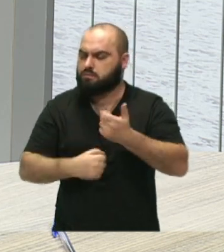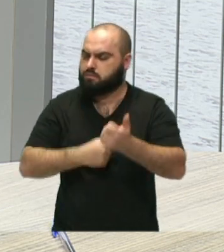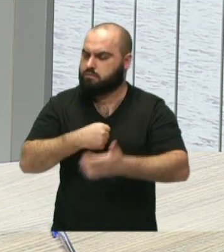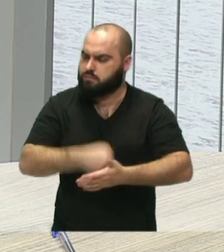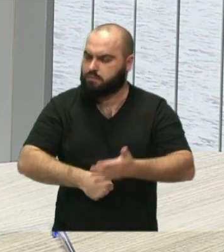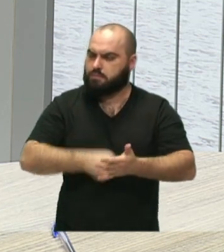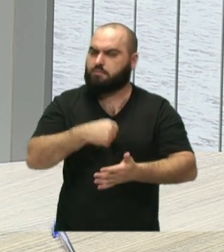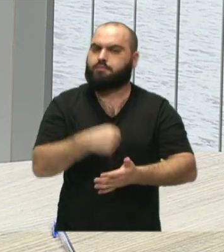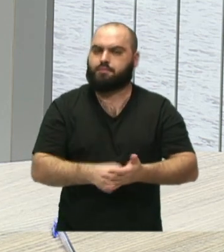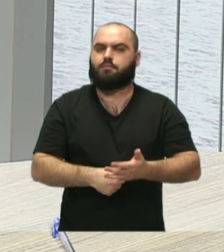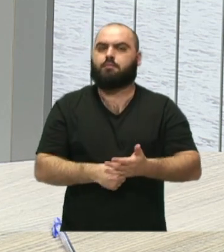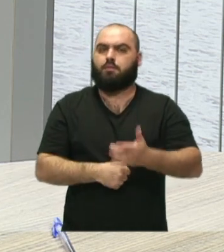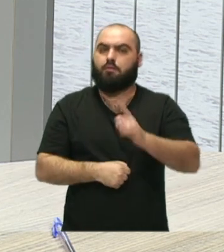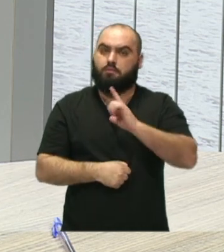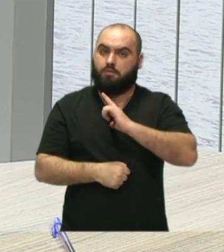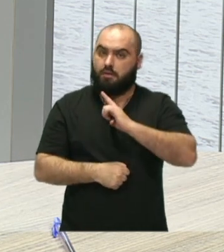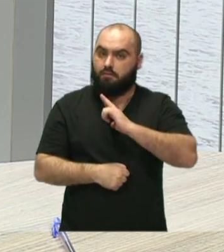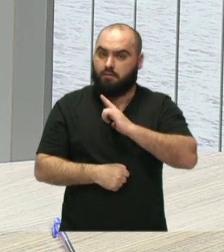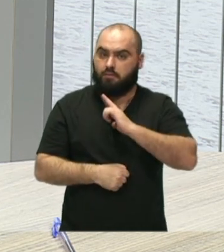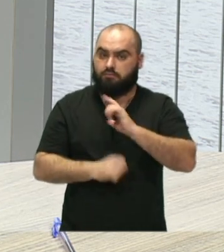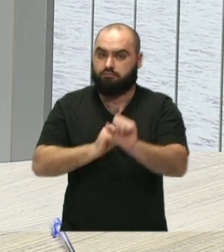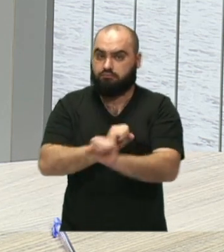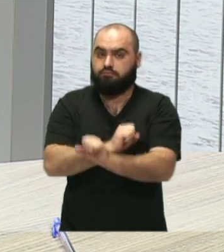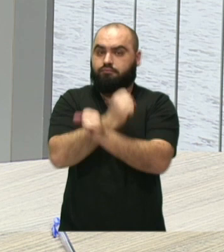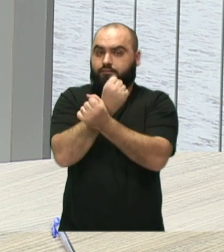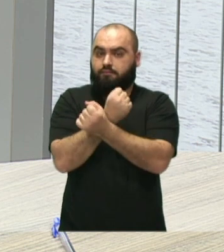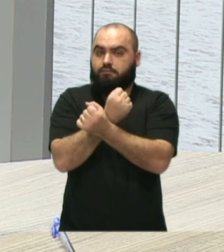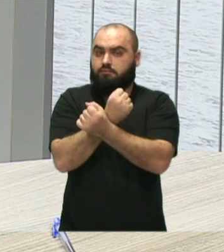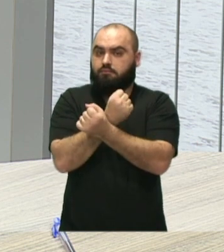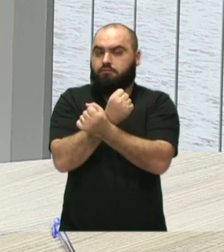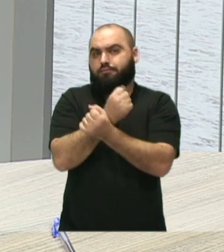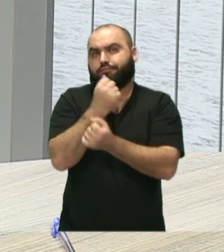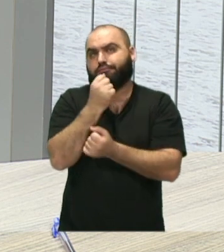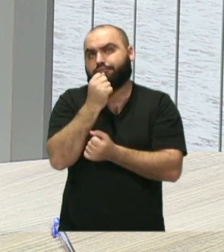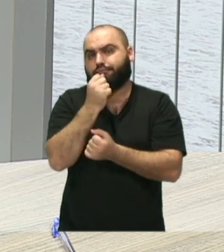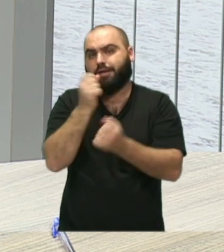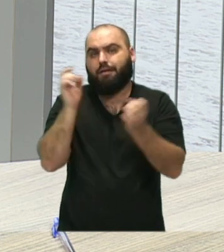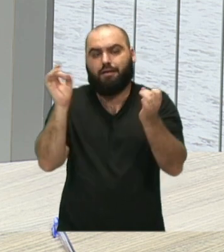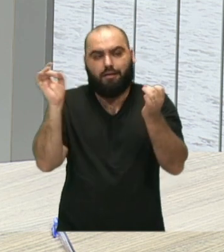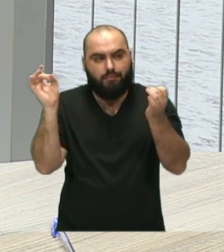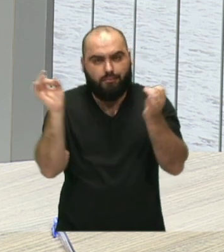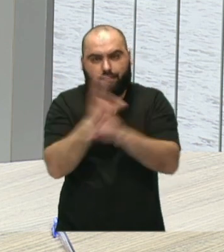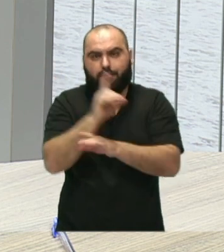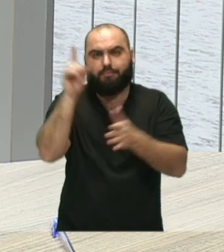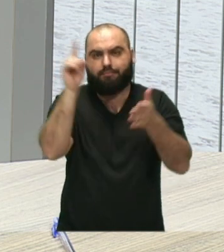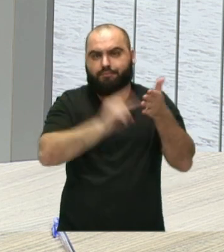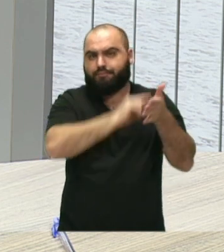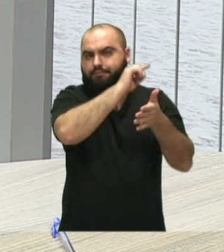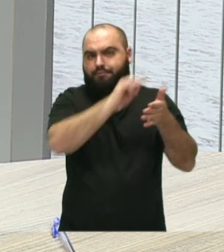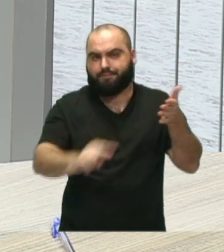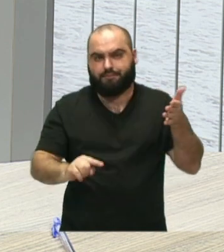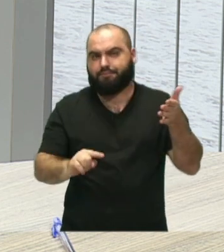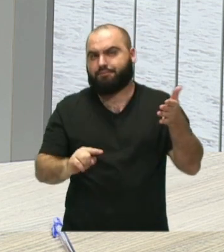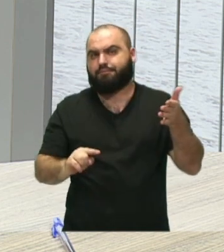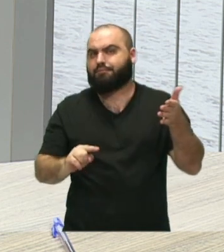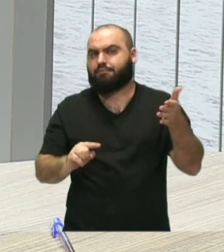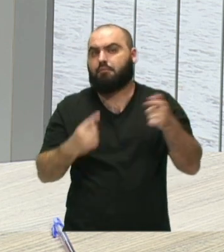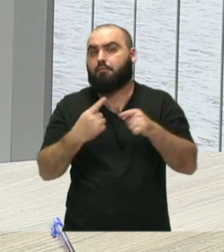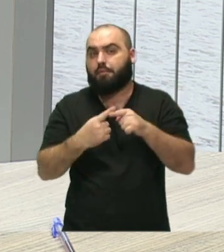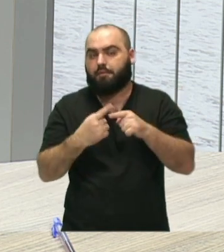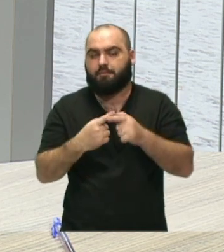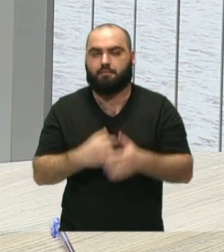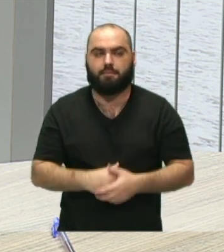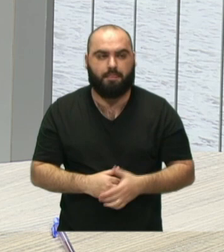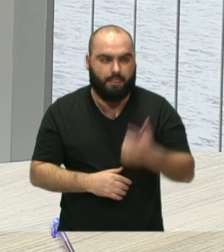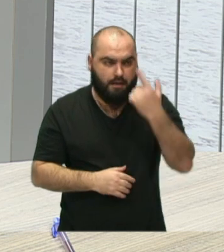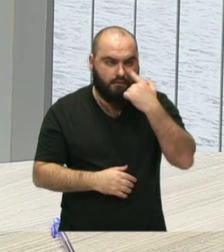recebemos, segundo reza a lenda, a abolição da escravatura de uma maneira talvez mais vil ainda, porque nós fomos analisar